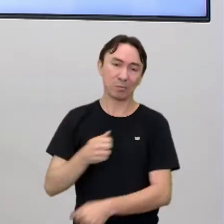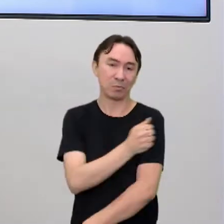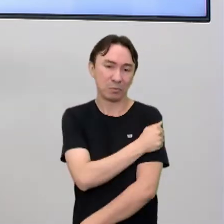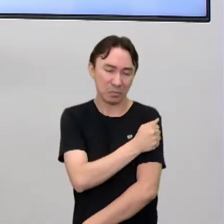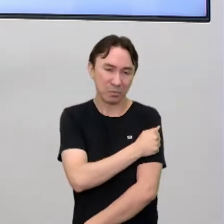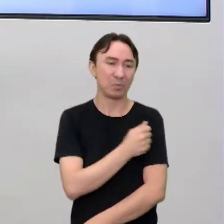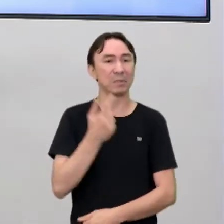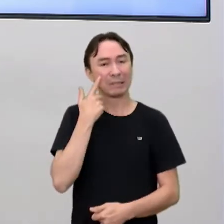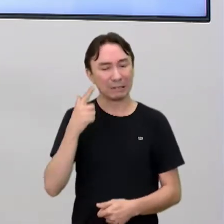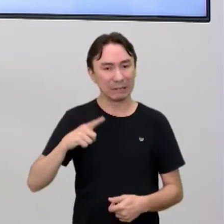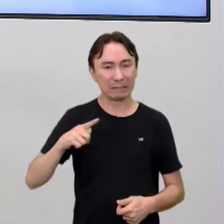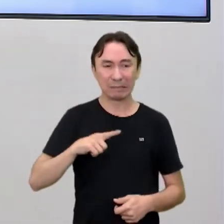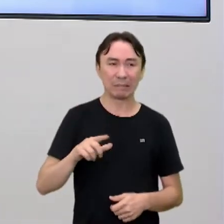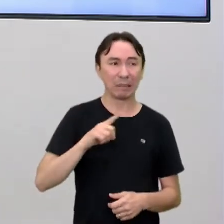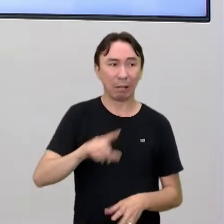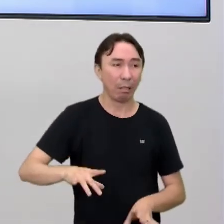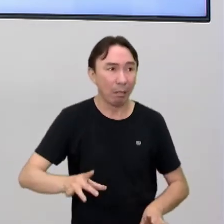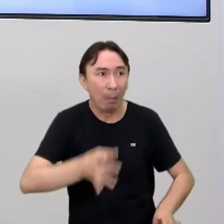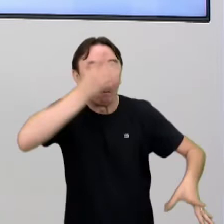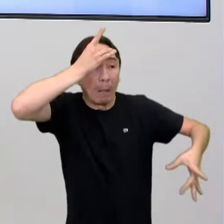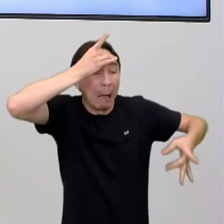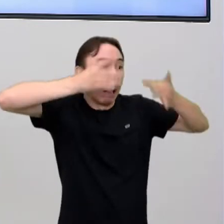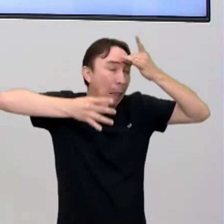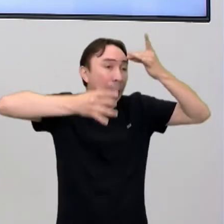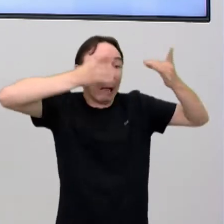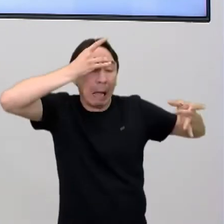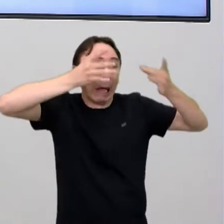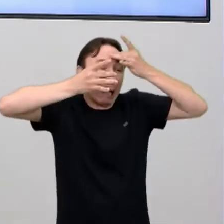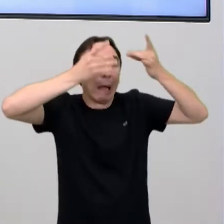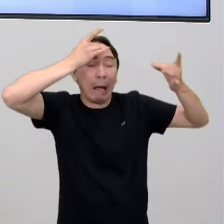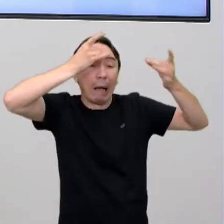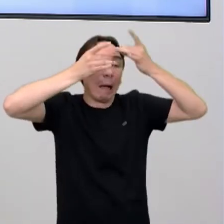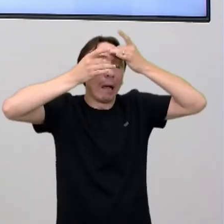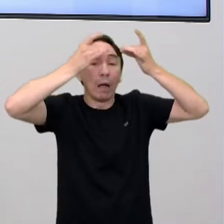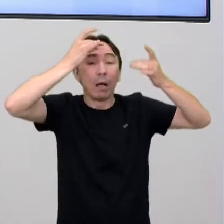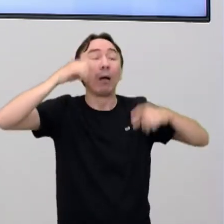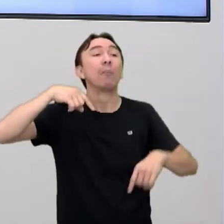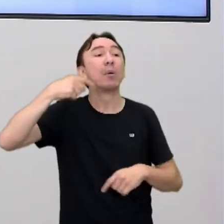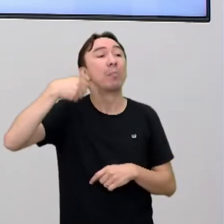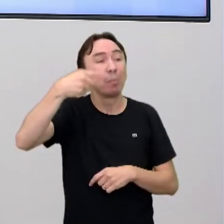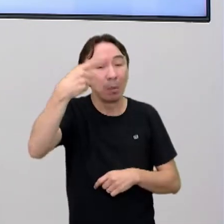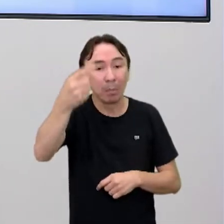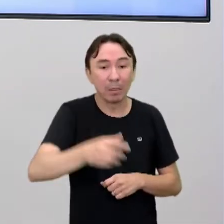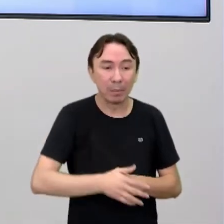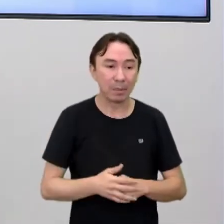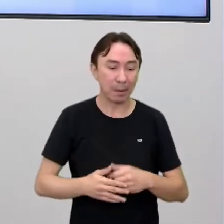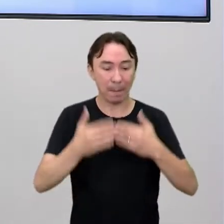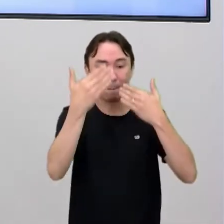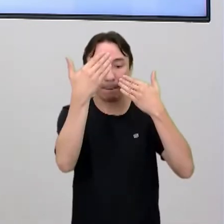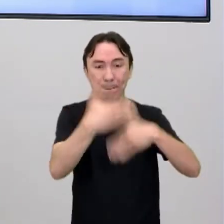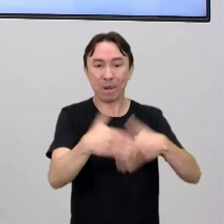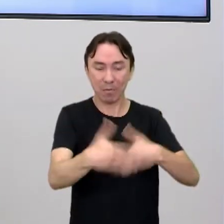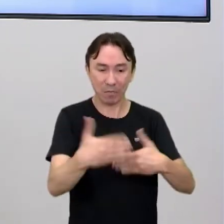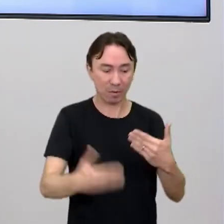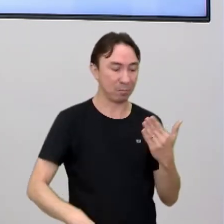assunto, ficava memorizando dados e depois os devolvia na prova. Não, agora não é mais isso não.